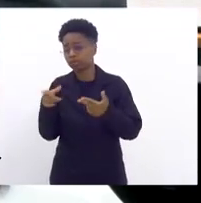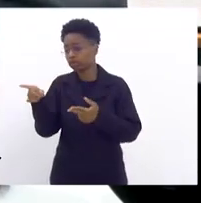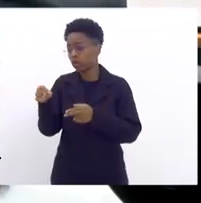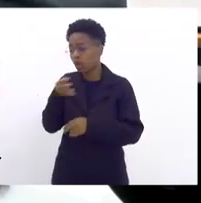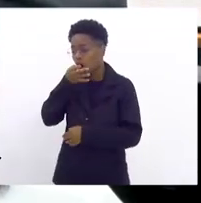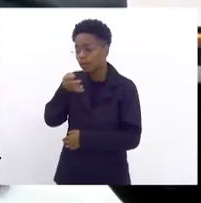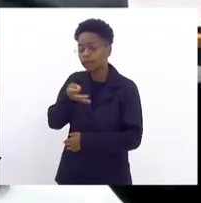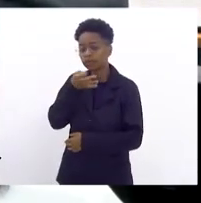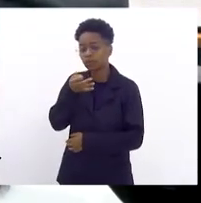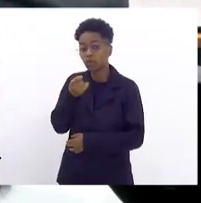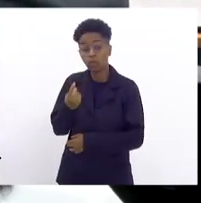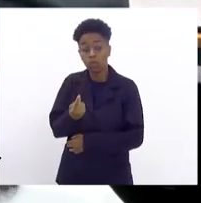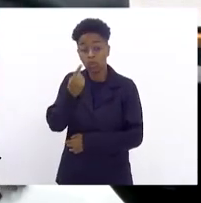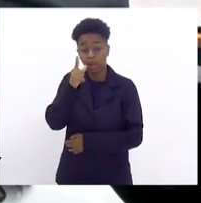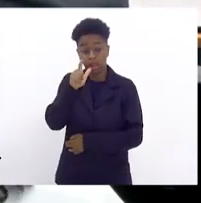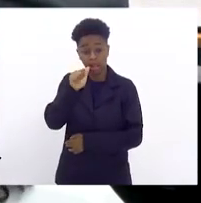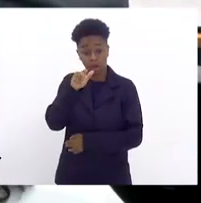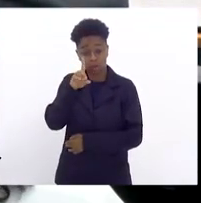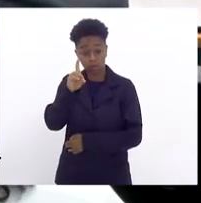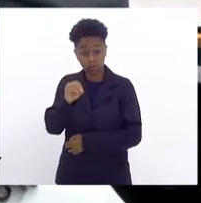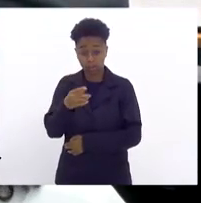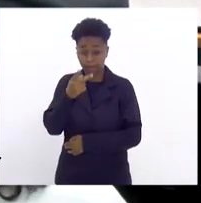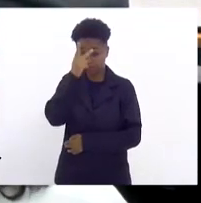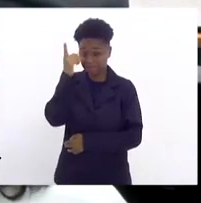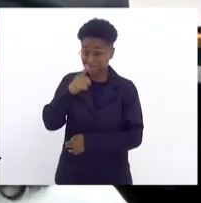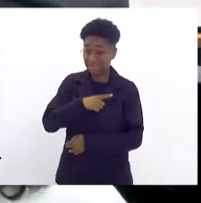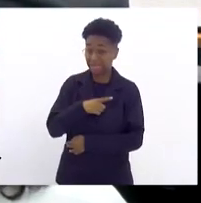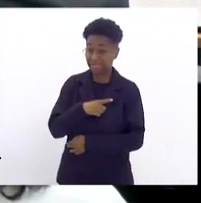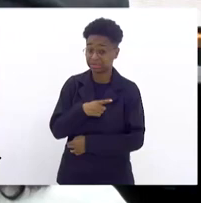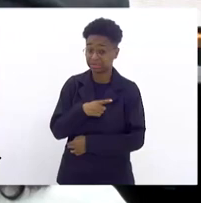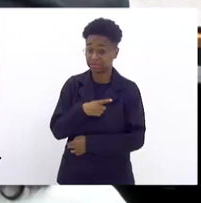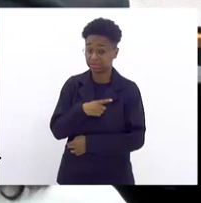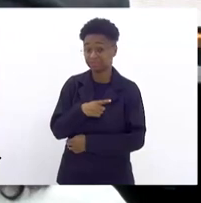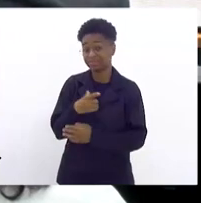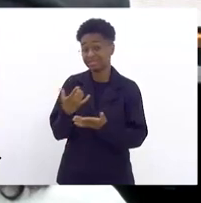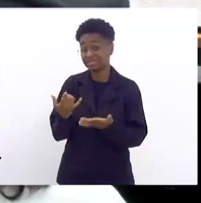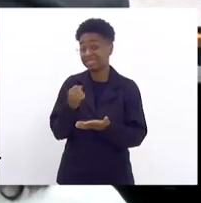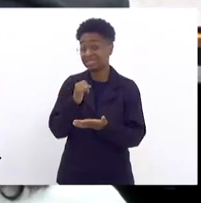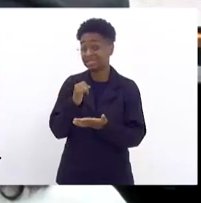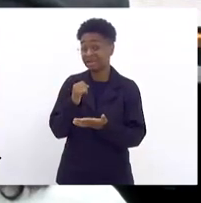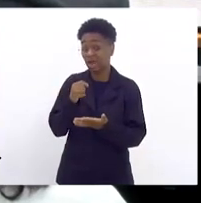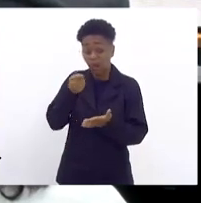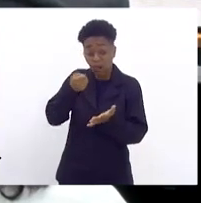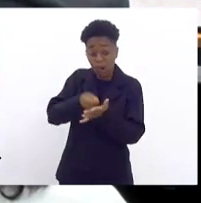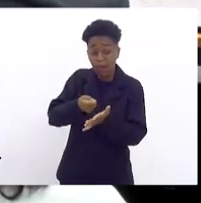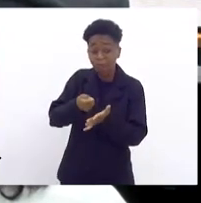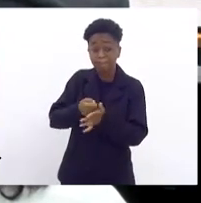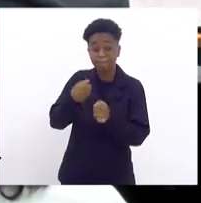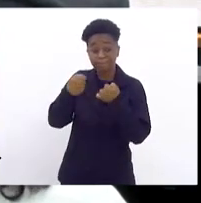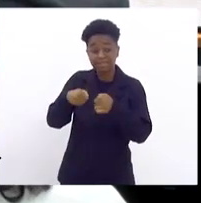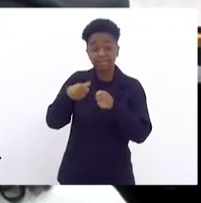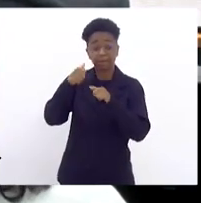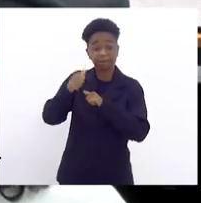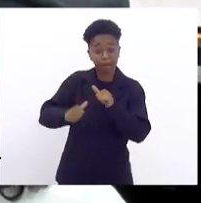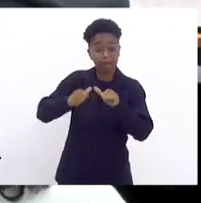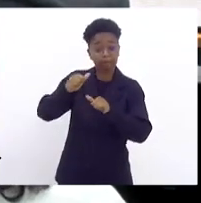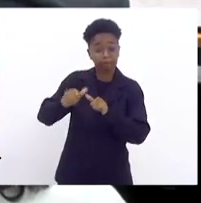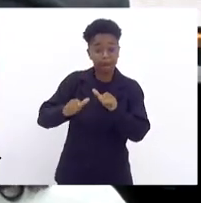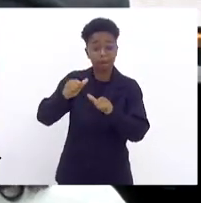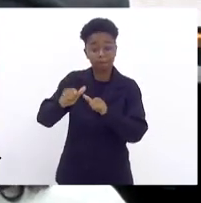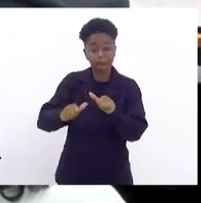o único laudo que aquela pessoa tem e ainda se Exige uma atualização desse laudo